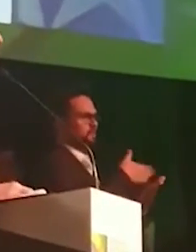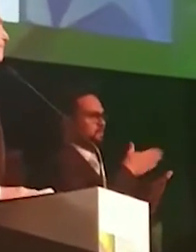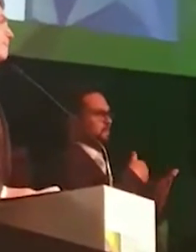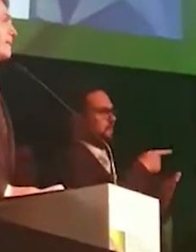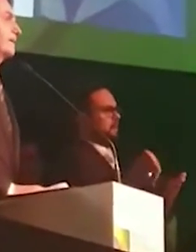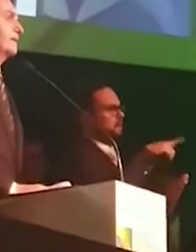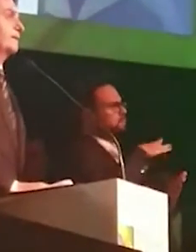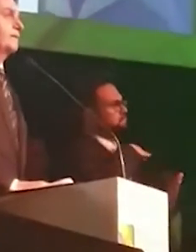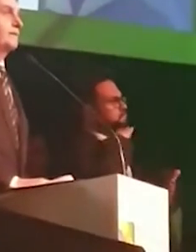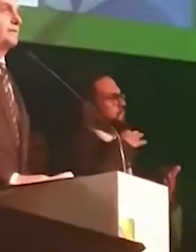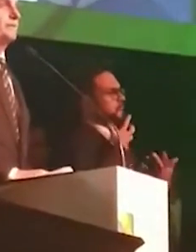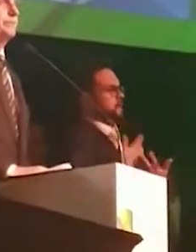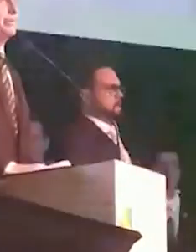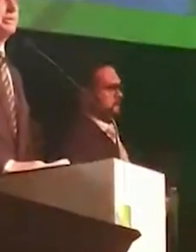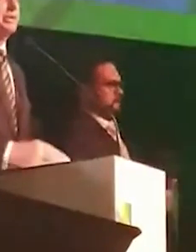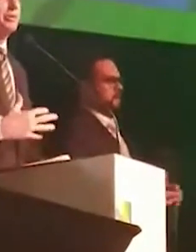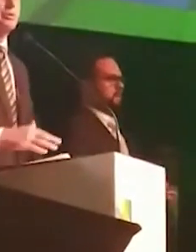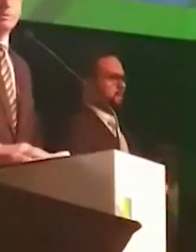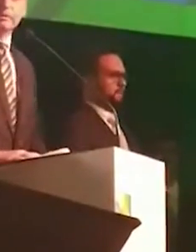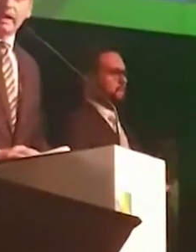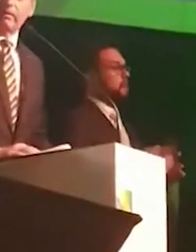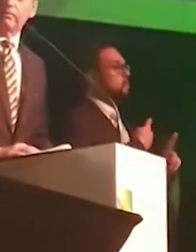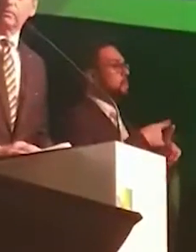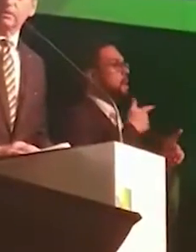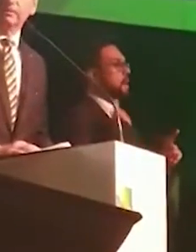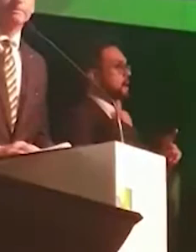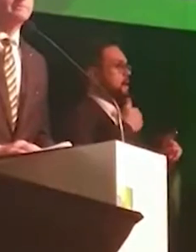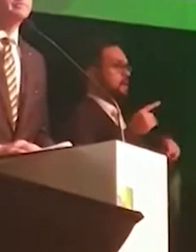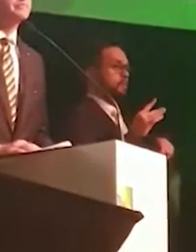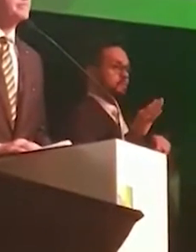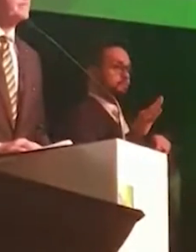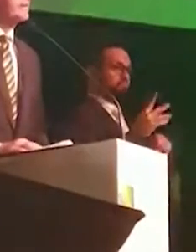cansá-los, porque eu, como técnico de